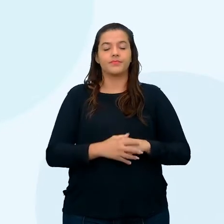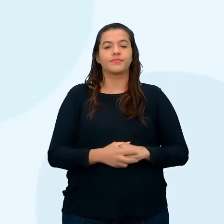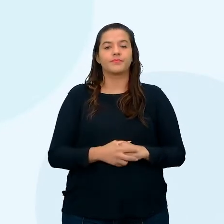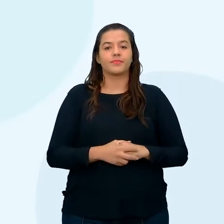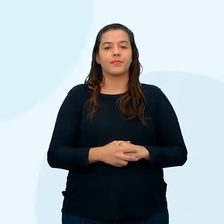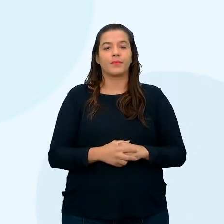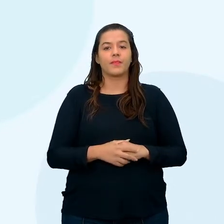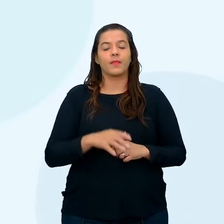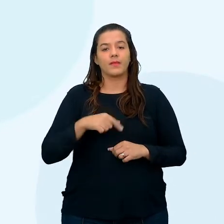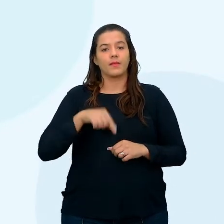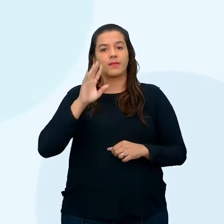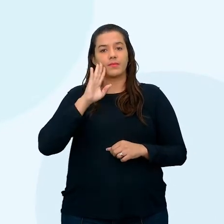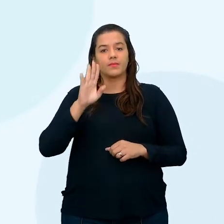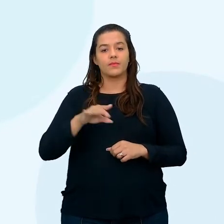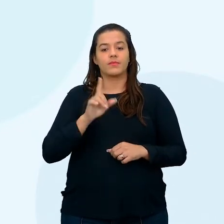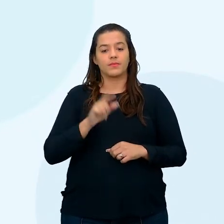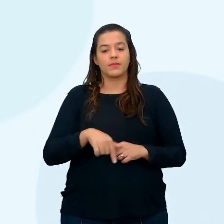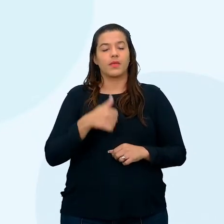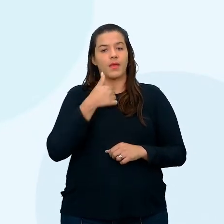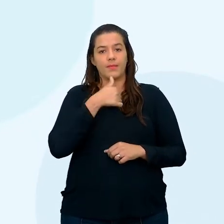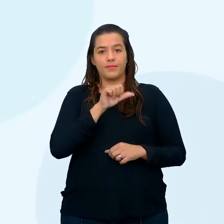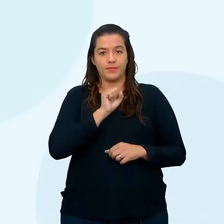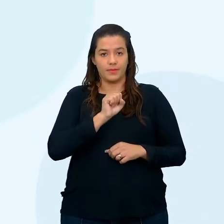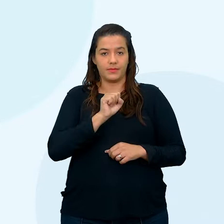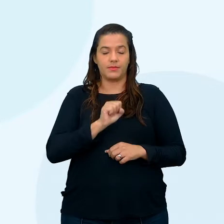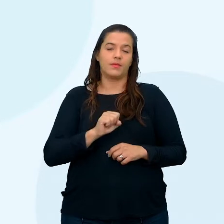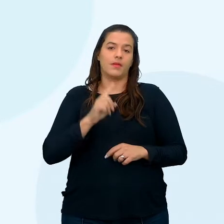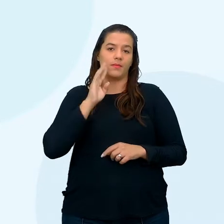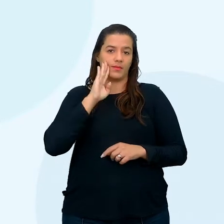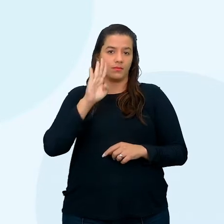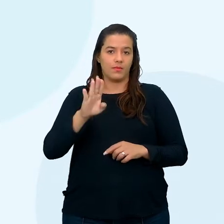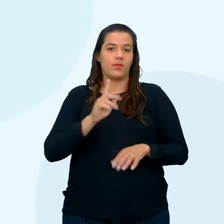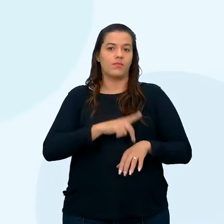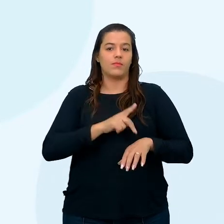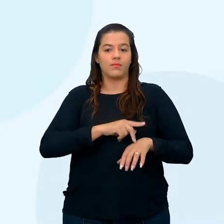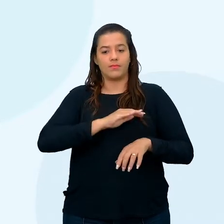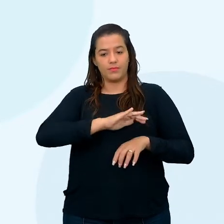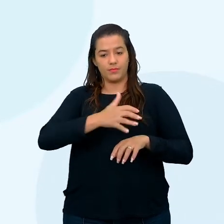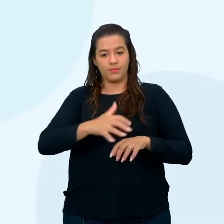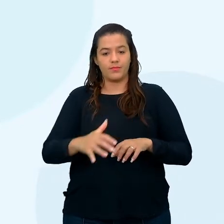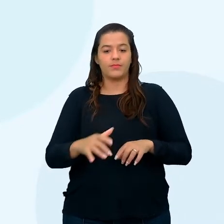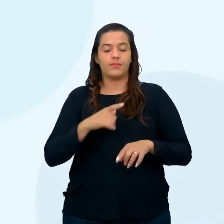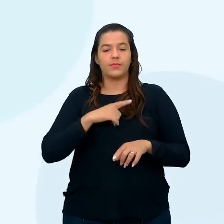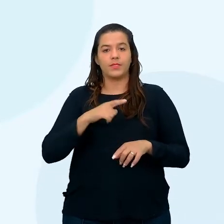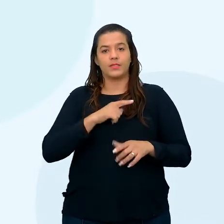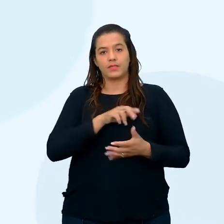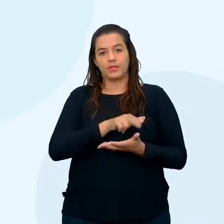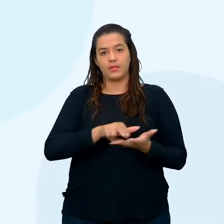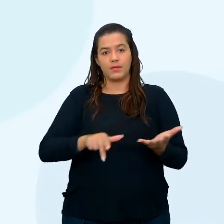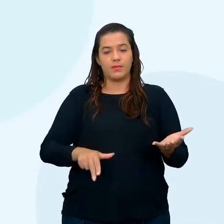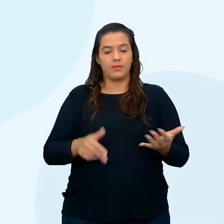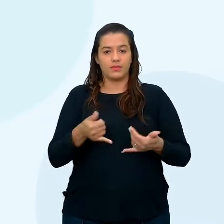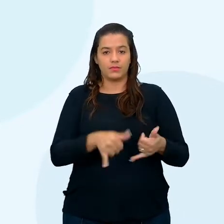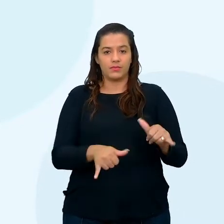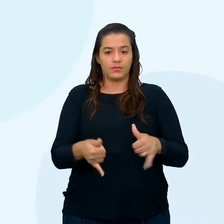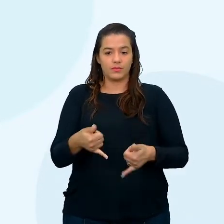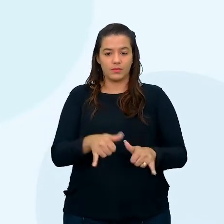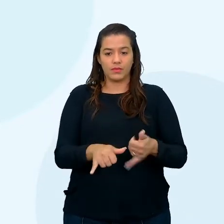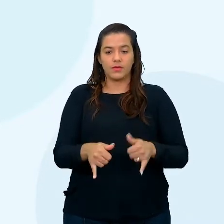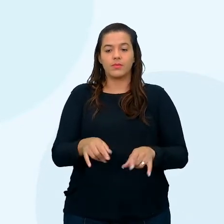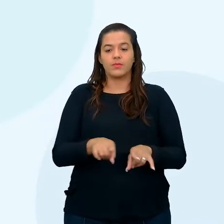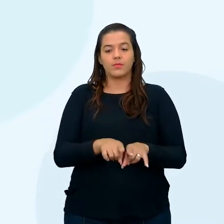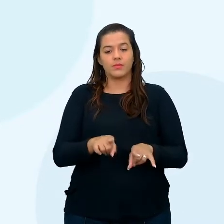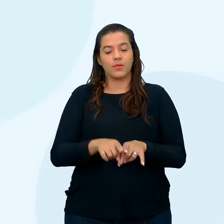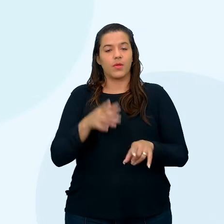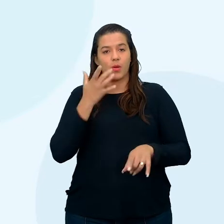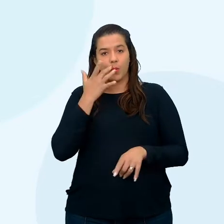da rocha principal, que a gente chama de rocha-mãe, podendo ser os elementos químicos, né, ou como, por exemplo, o